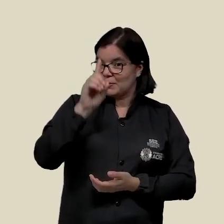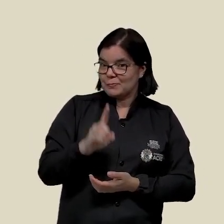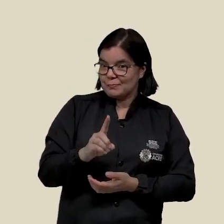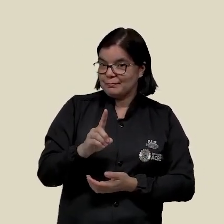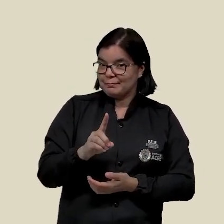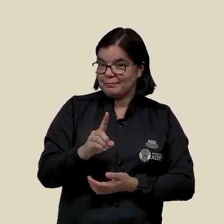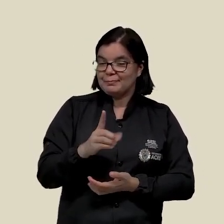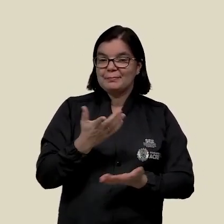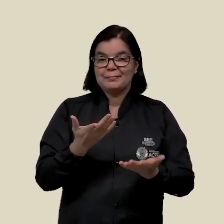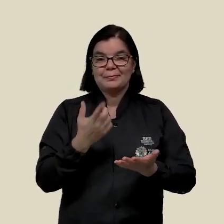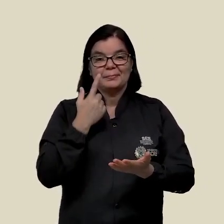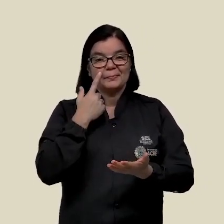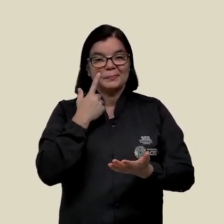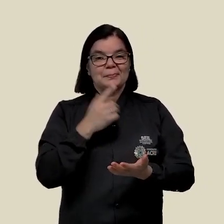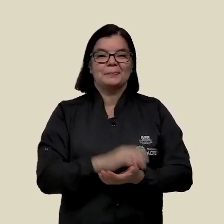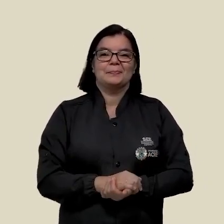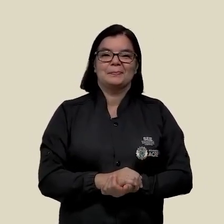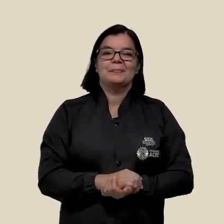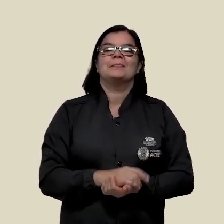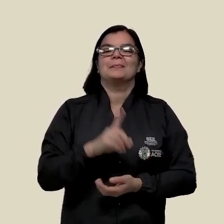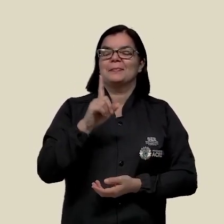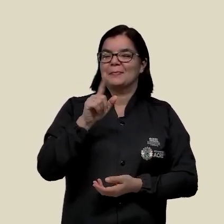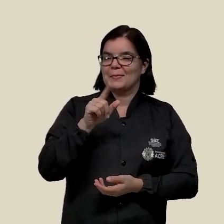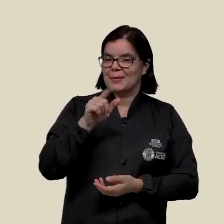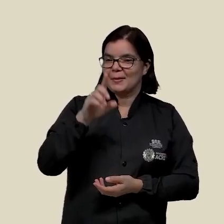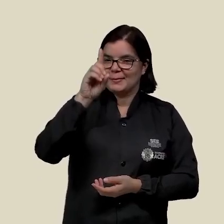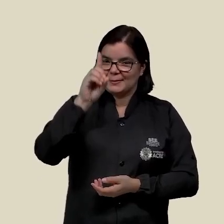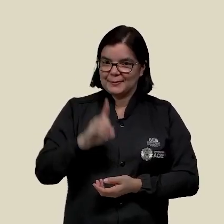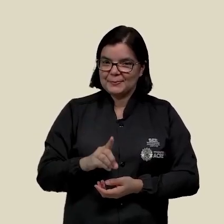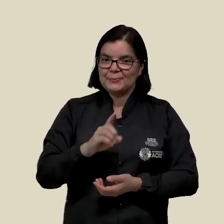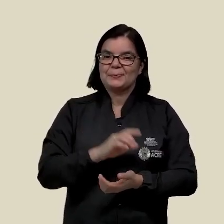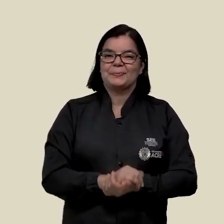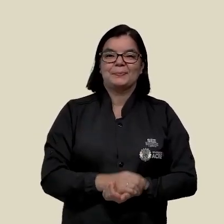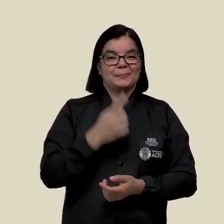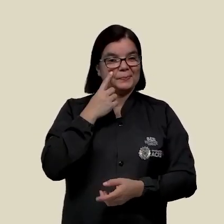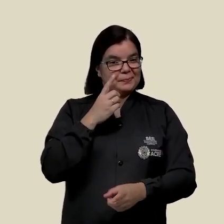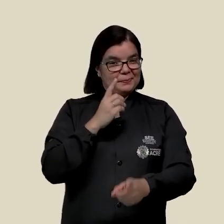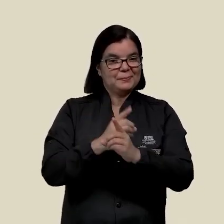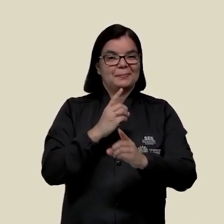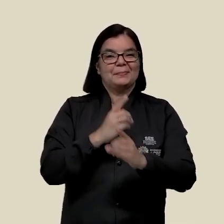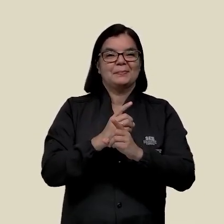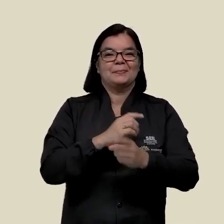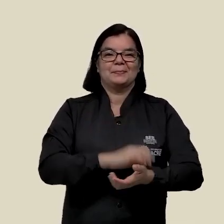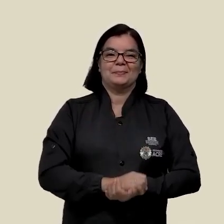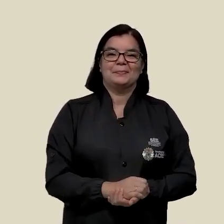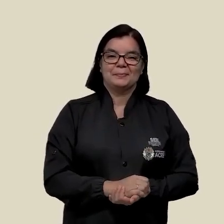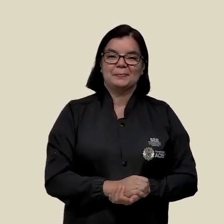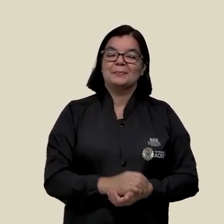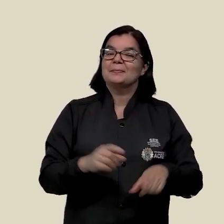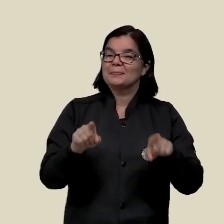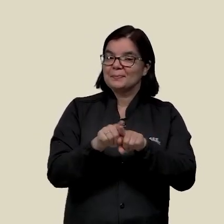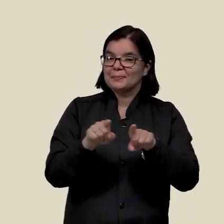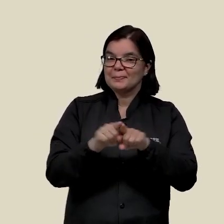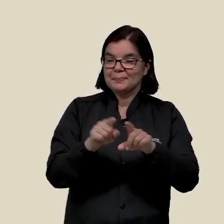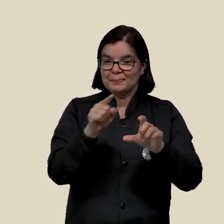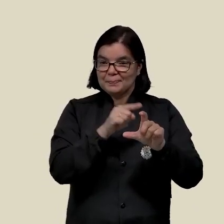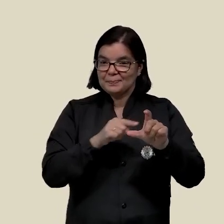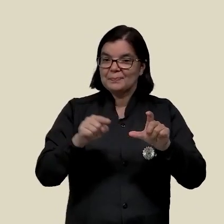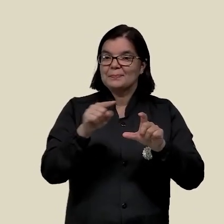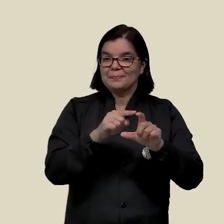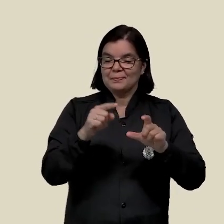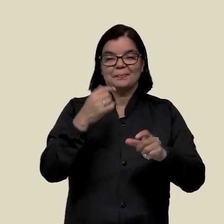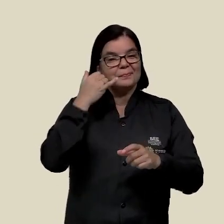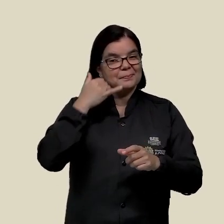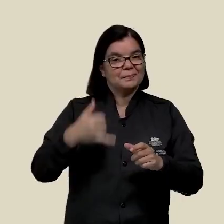direitos? Vamos lá ver. Direitos, eu já localizei aí, tá? Você pode também ir riscando aí no